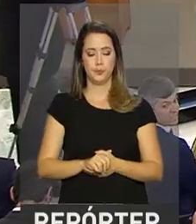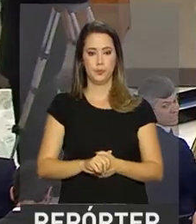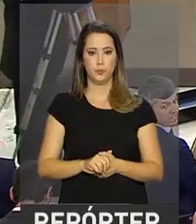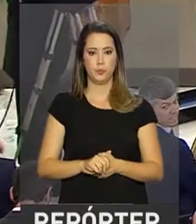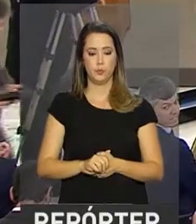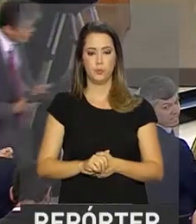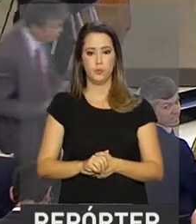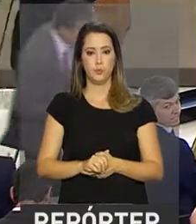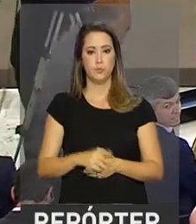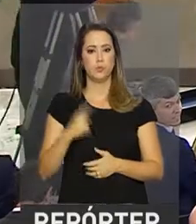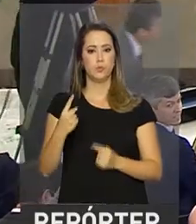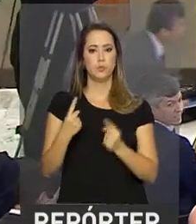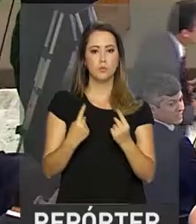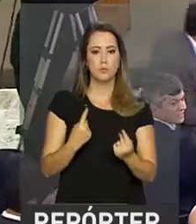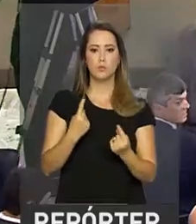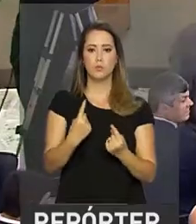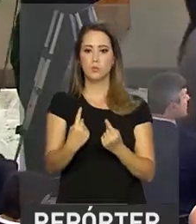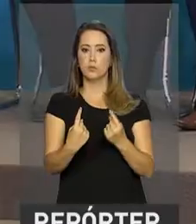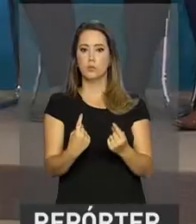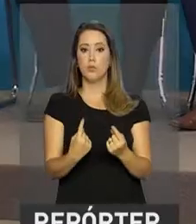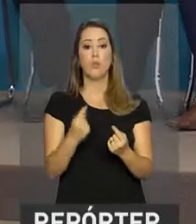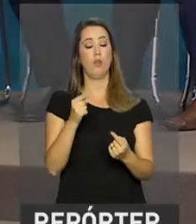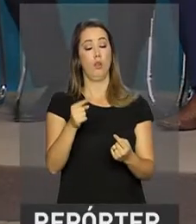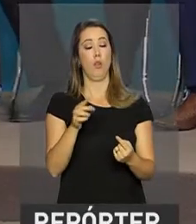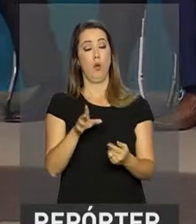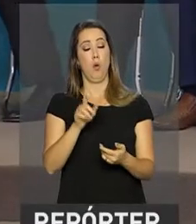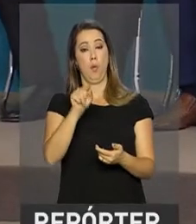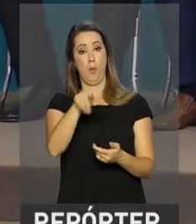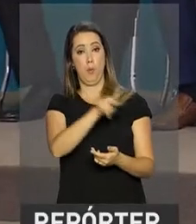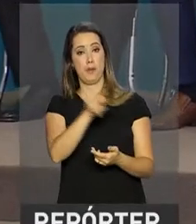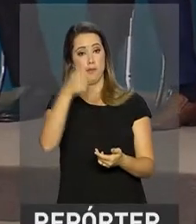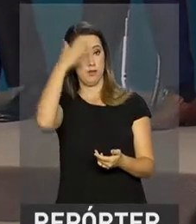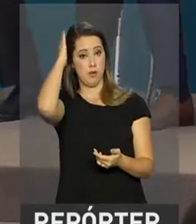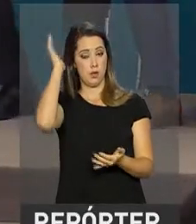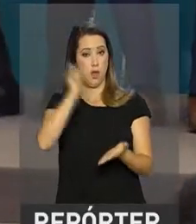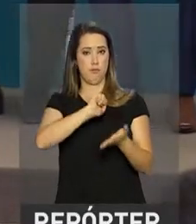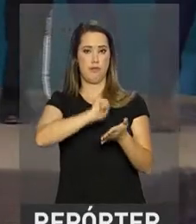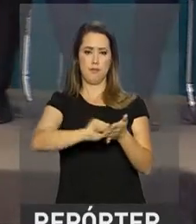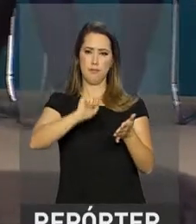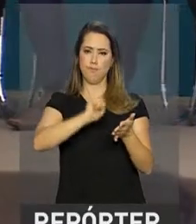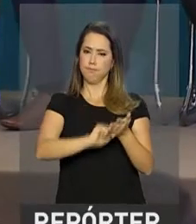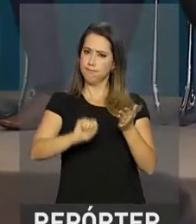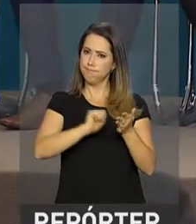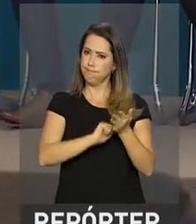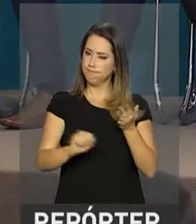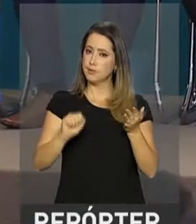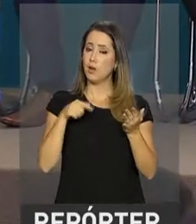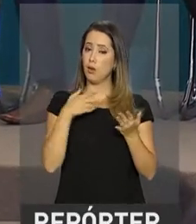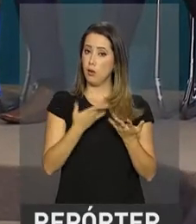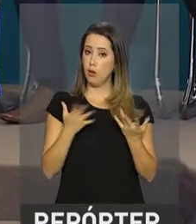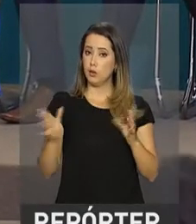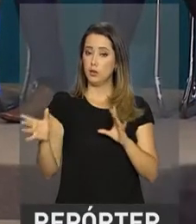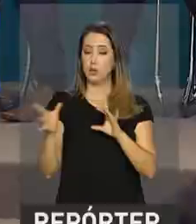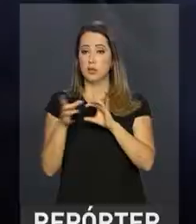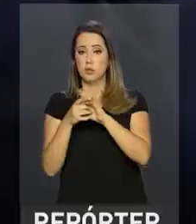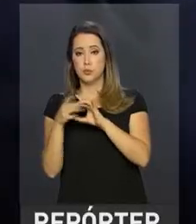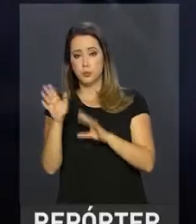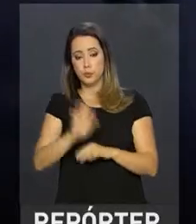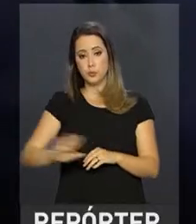1 a 1 o presidente michel temer assinou a nomeação dos novos ministros na integração nacional